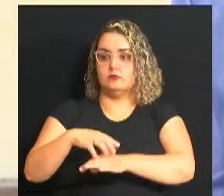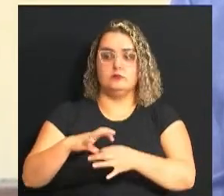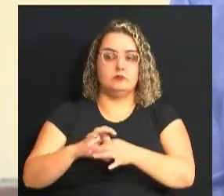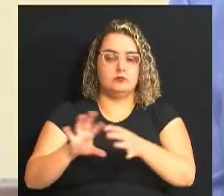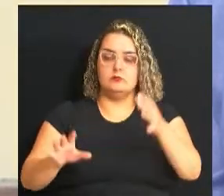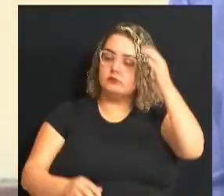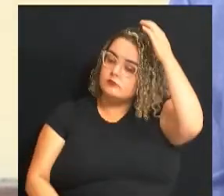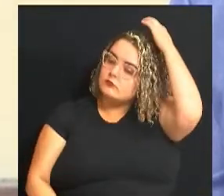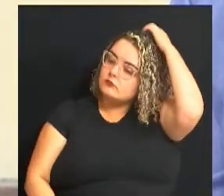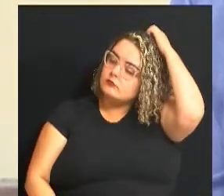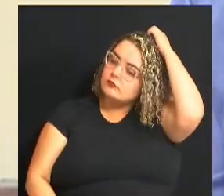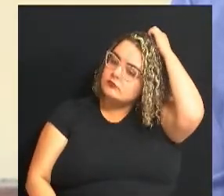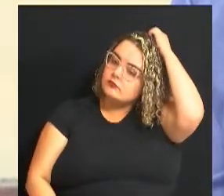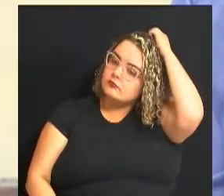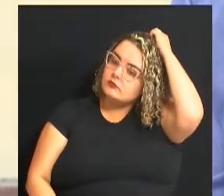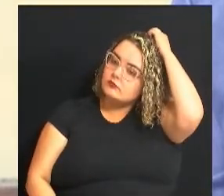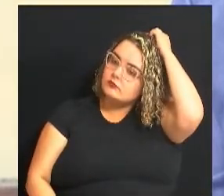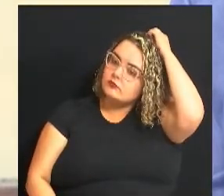que